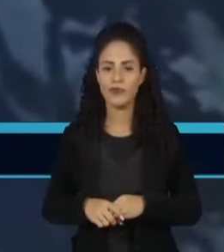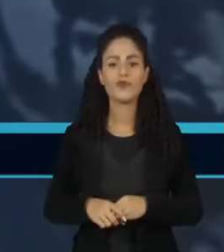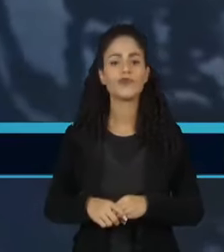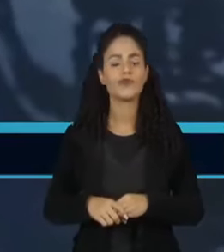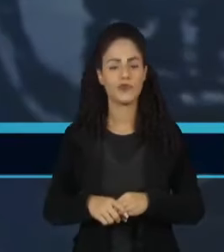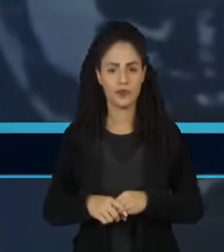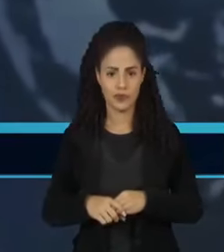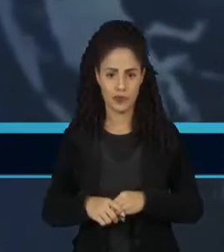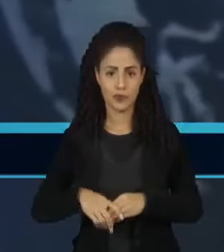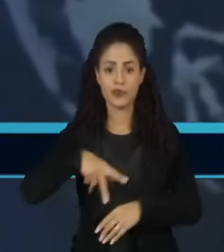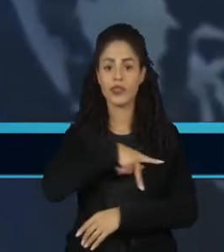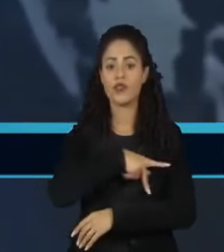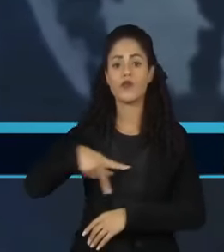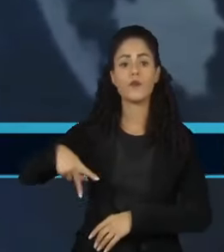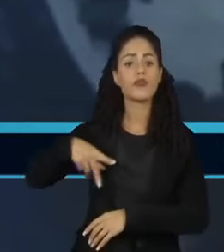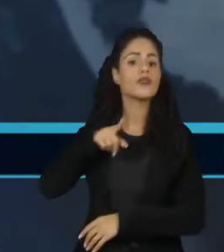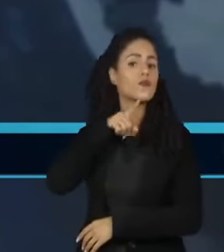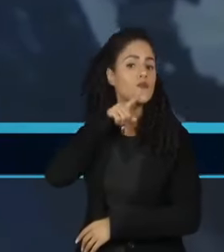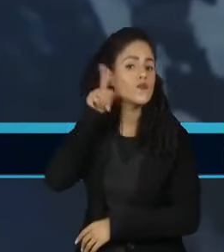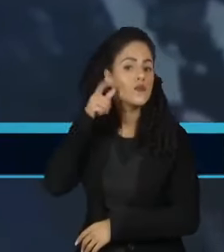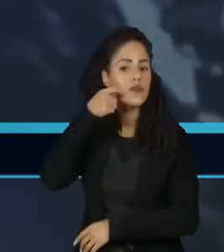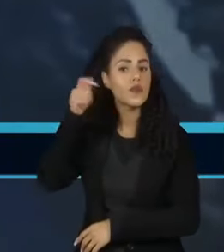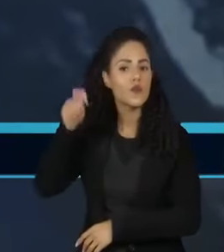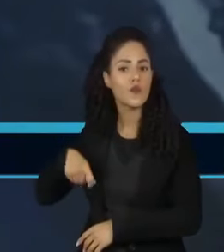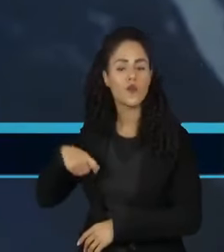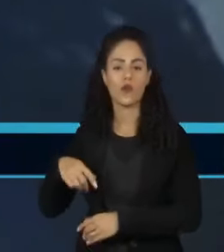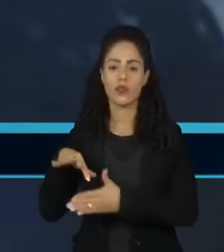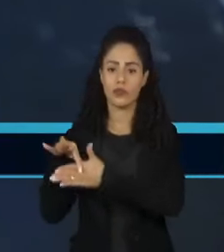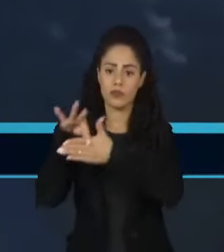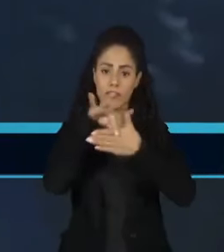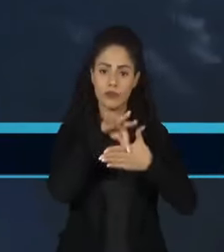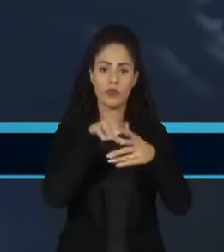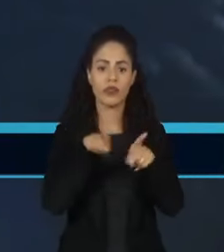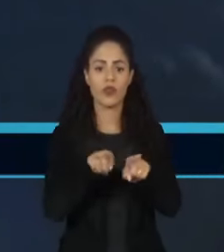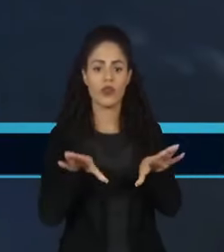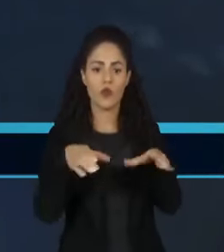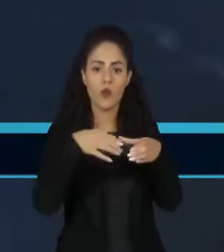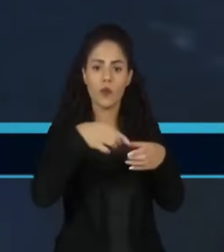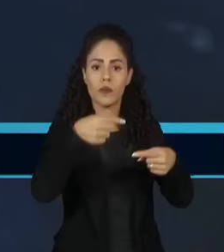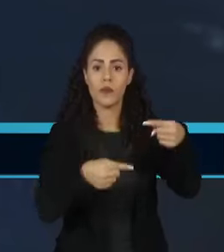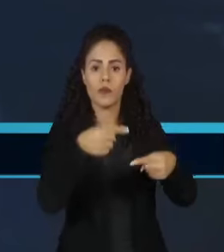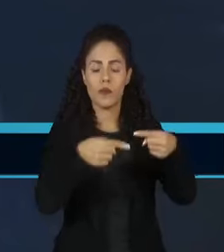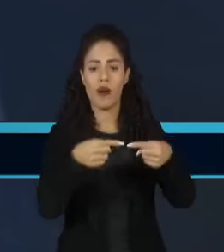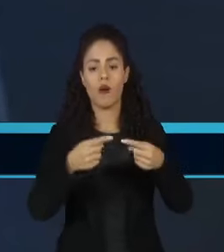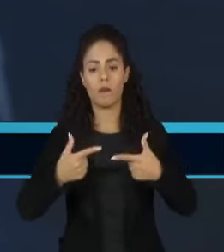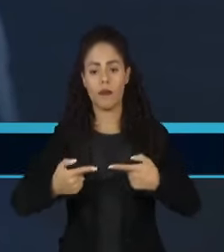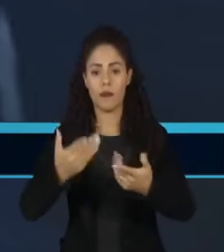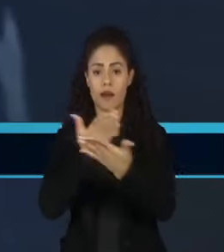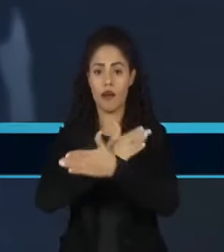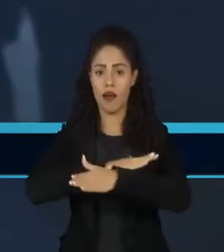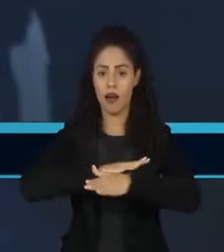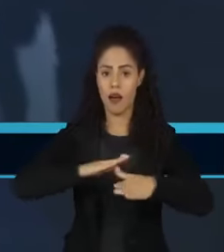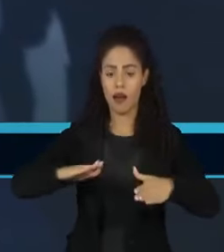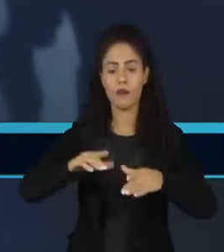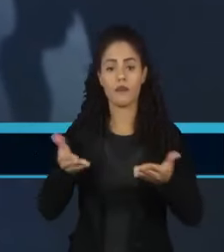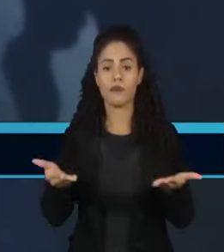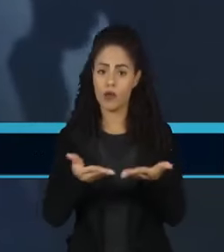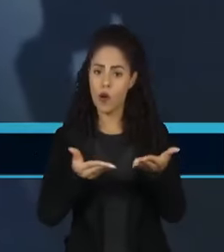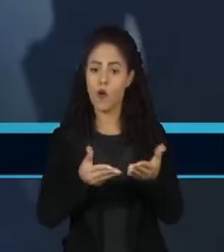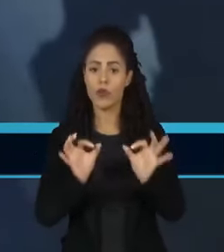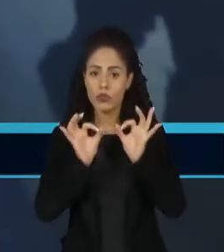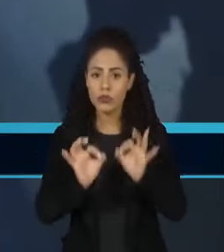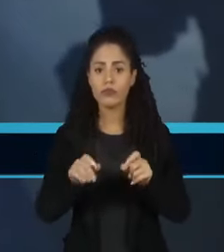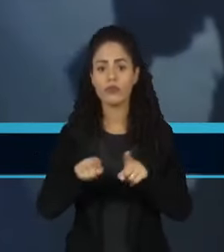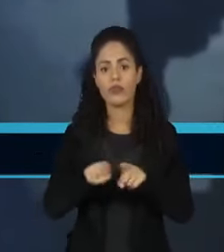O presidente da Ucrânia tenta assegurar o quórum de lideranças mundiais na cúpula que vai discutir o fim da guerra com a Rússia. Hoje, o destino